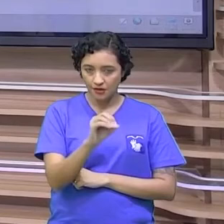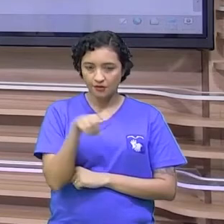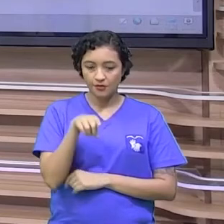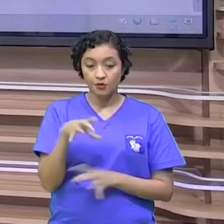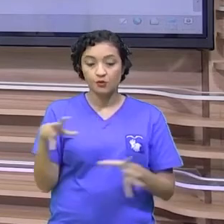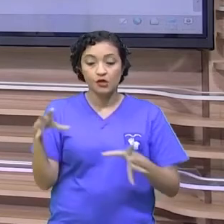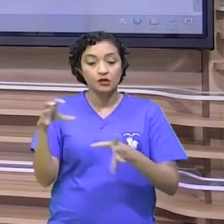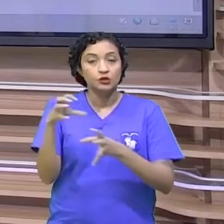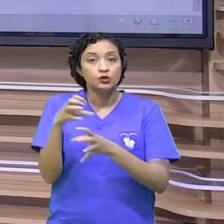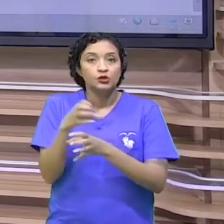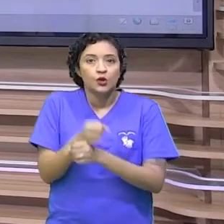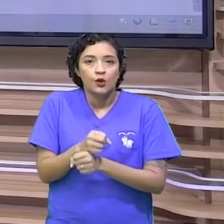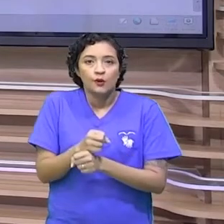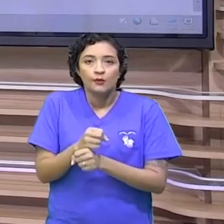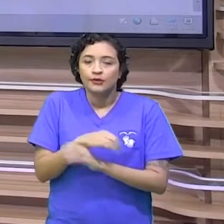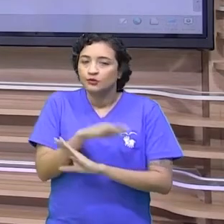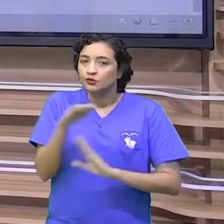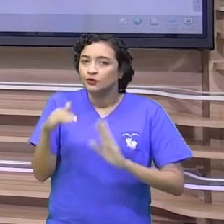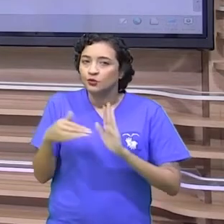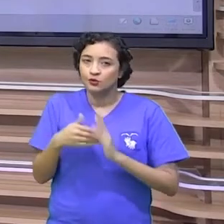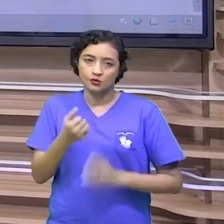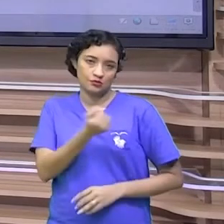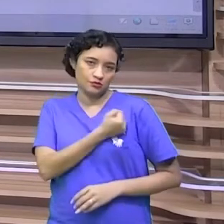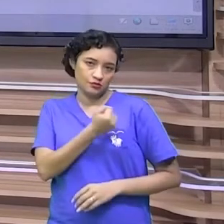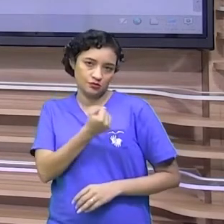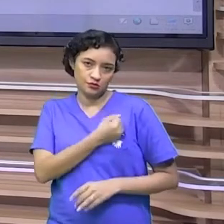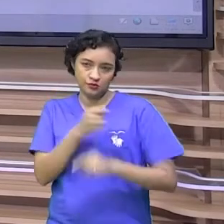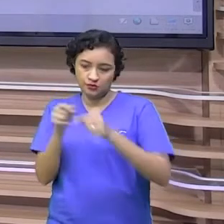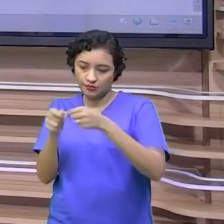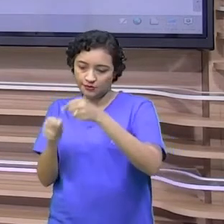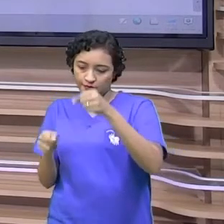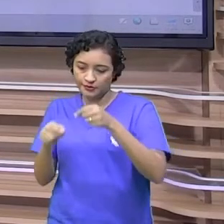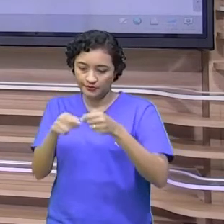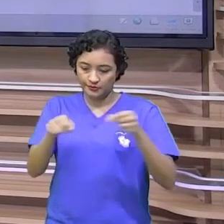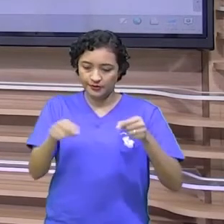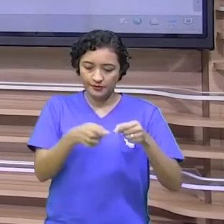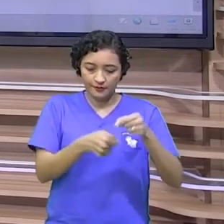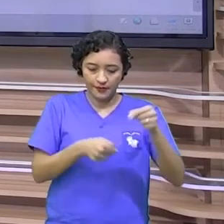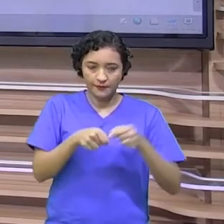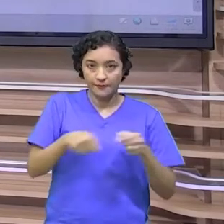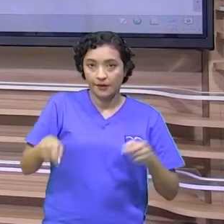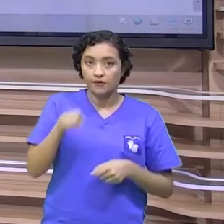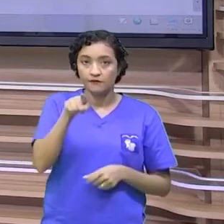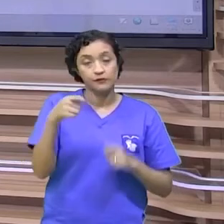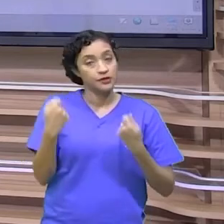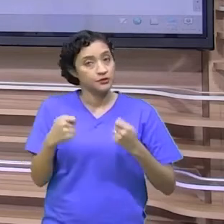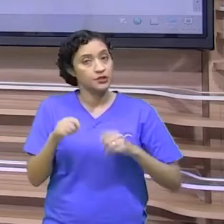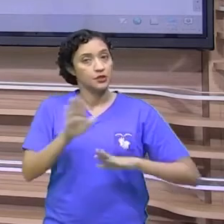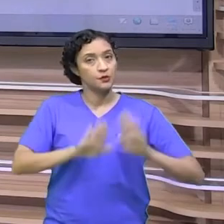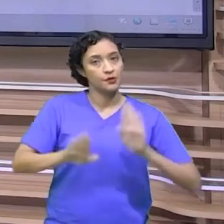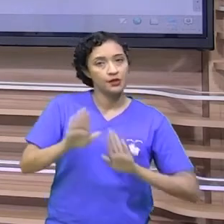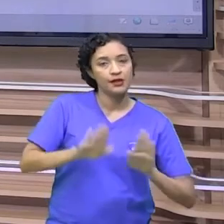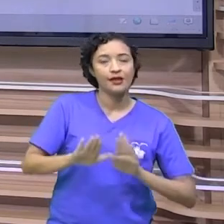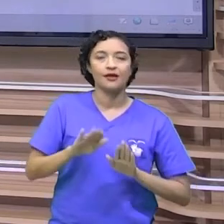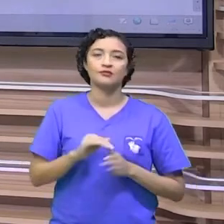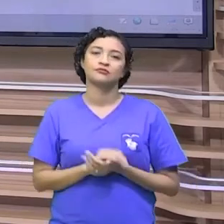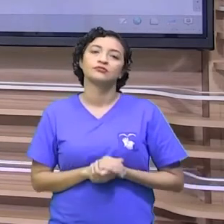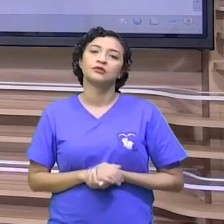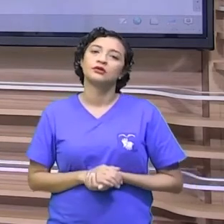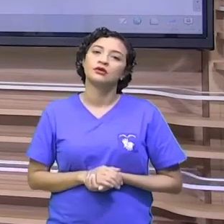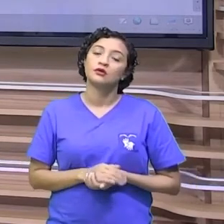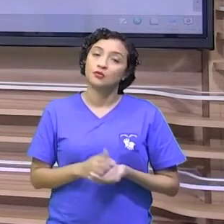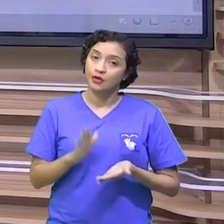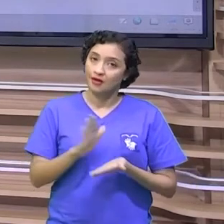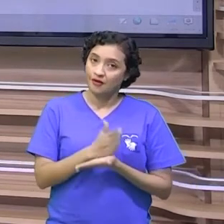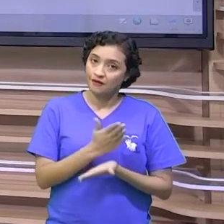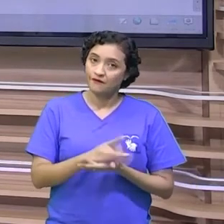problemas. Por exemplo, esse problema do Felipe, que é um problema mais elaborado, você teve que identificar as medidas que aparecem, viram? Ele recebeu